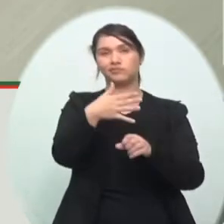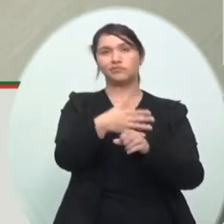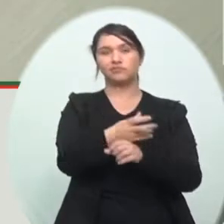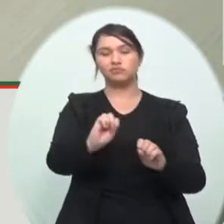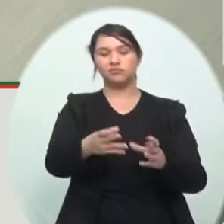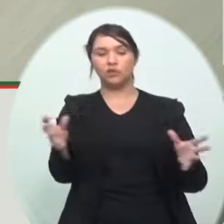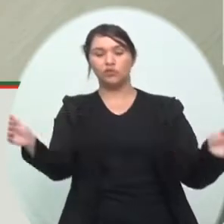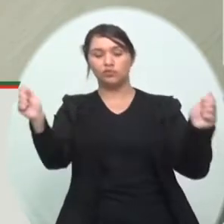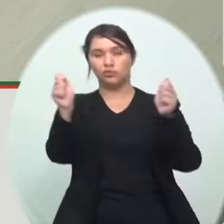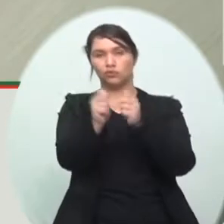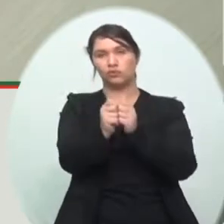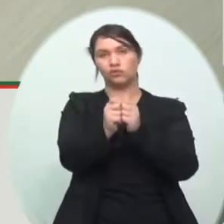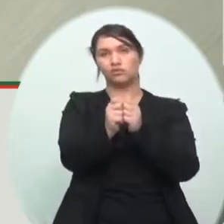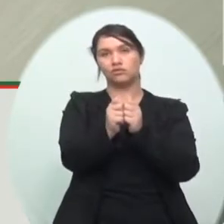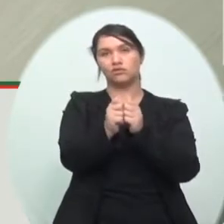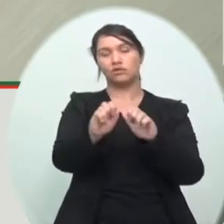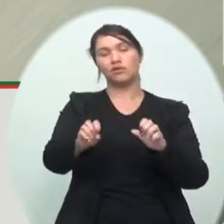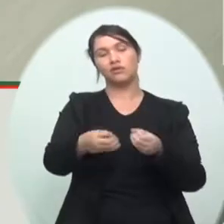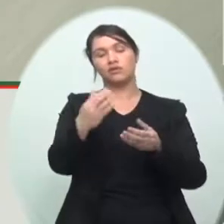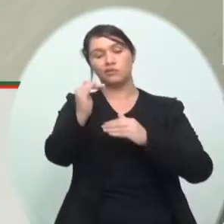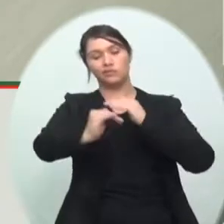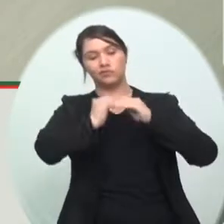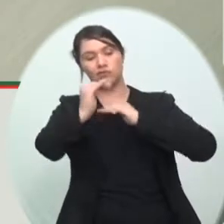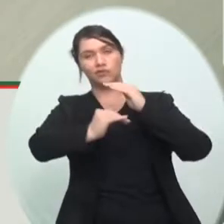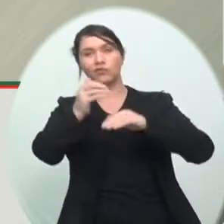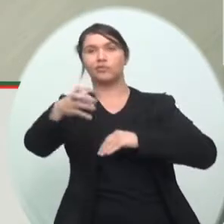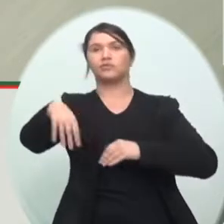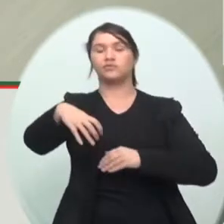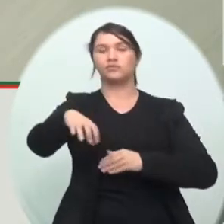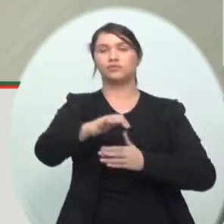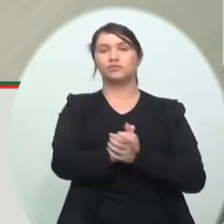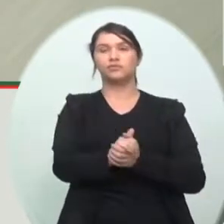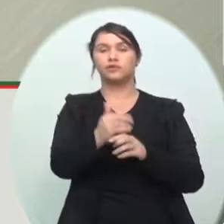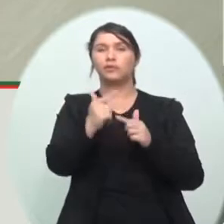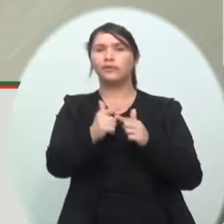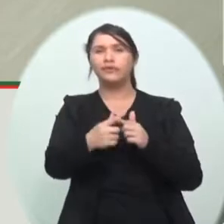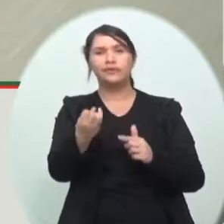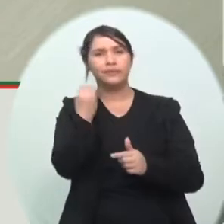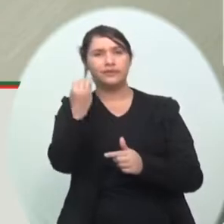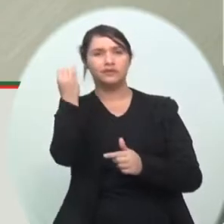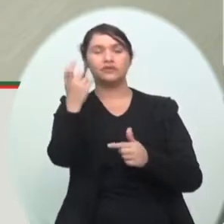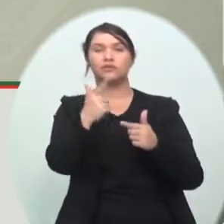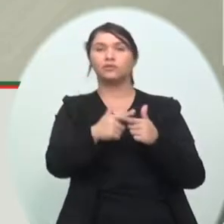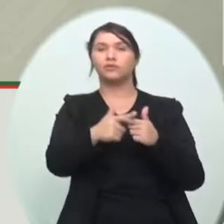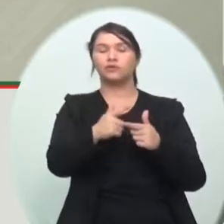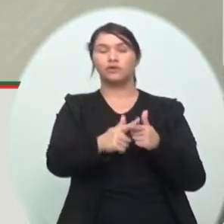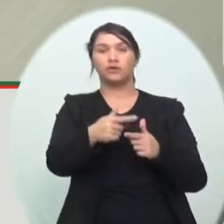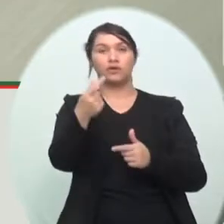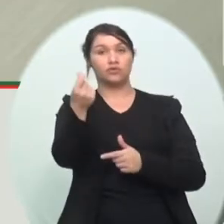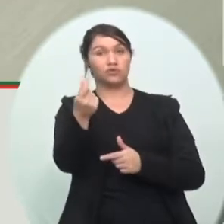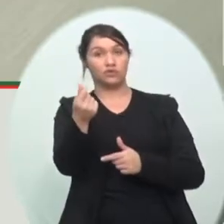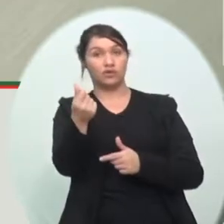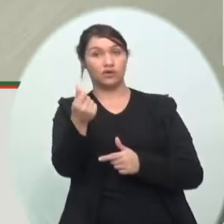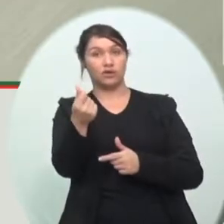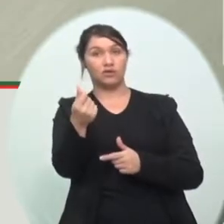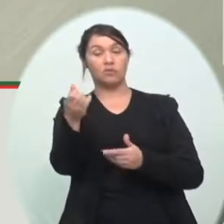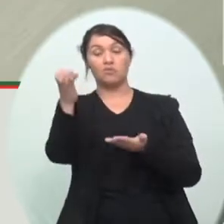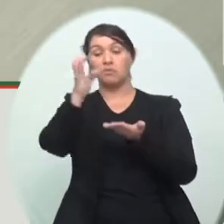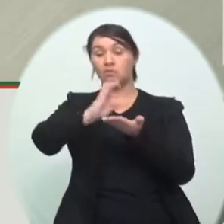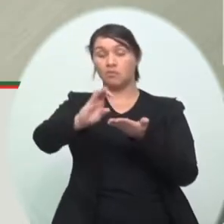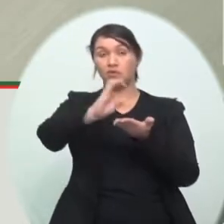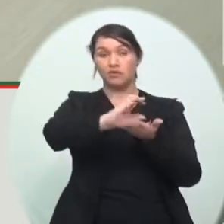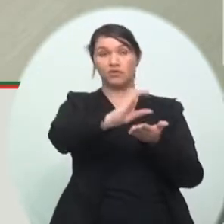que nós vamos fazer com que isso, de fato, se desenvolva e aconteça. Por que que isso é importante? Porque existe dinheiro para ser aplicado. Existem